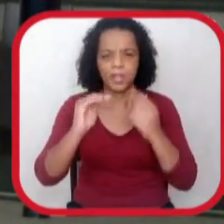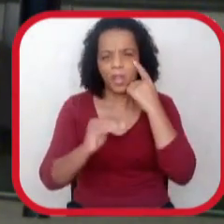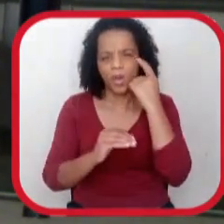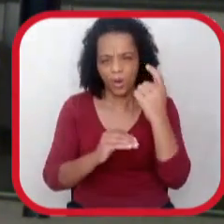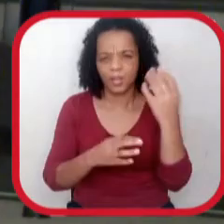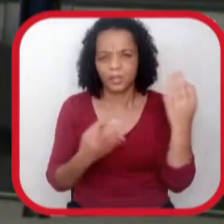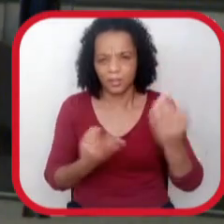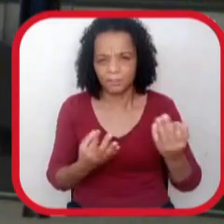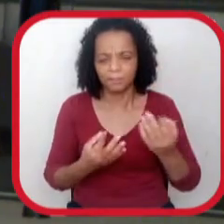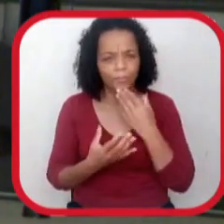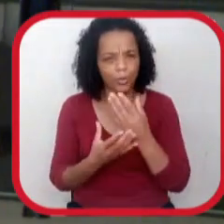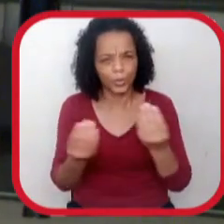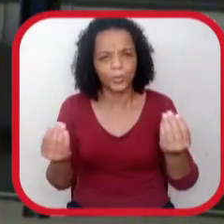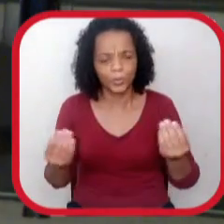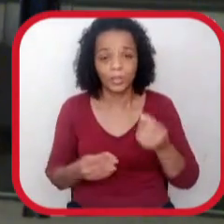nota,